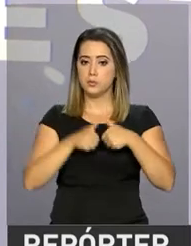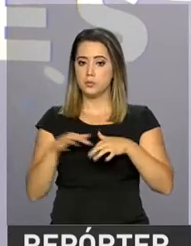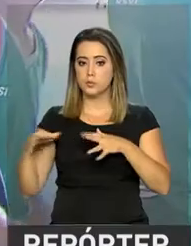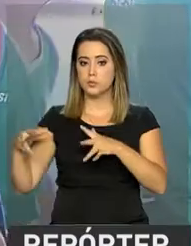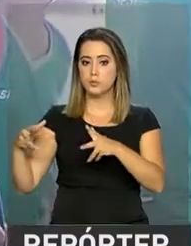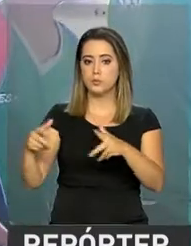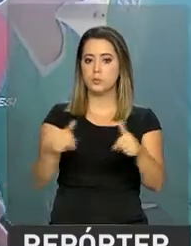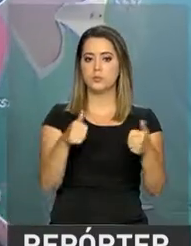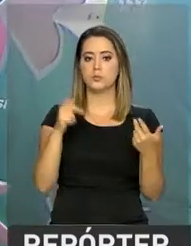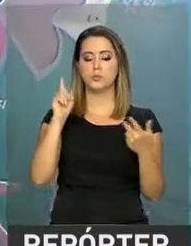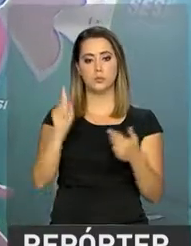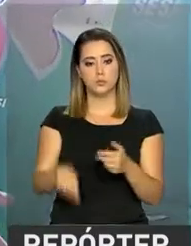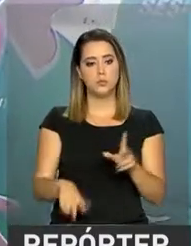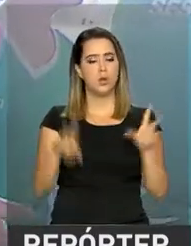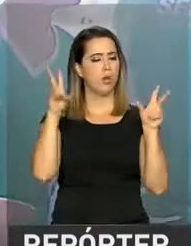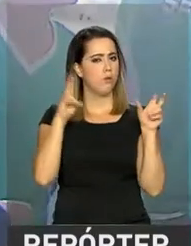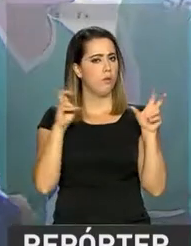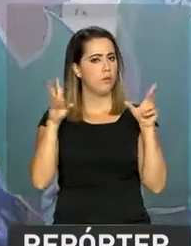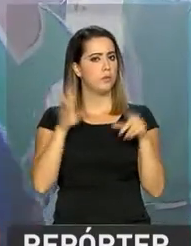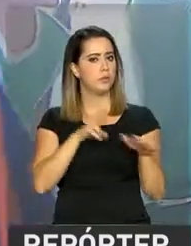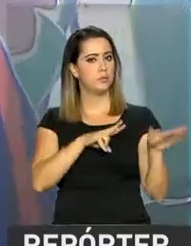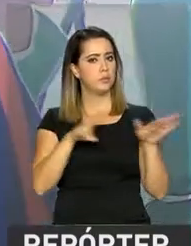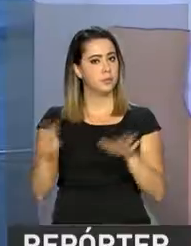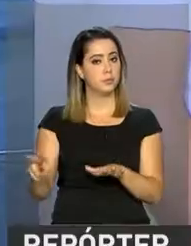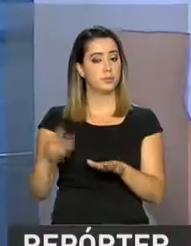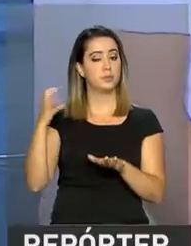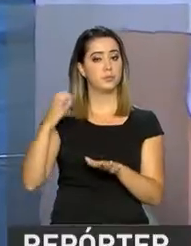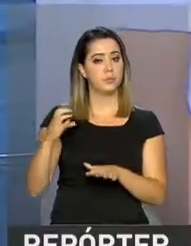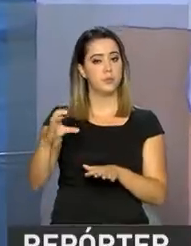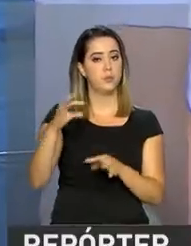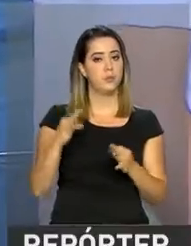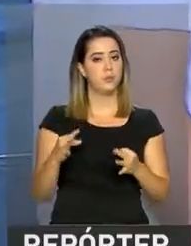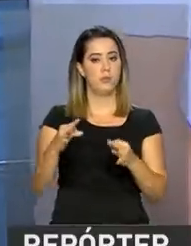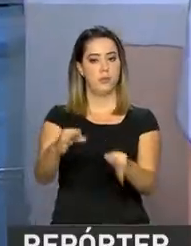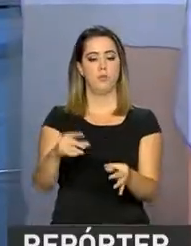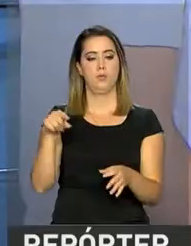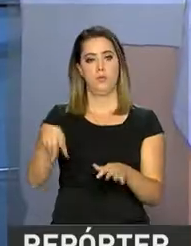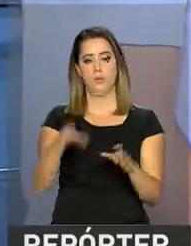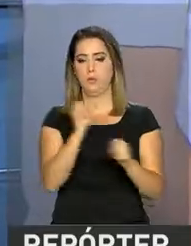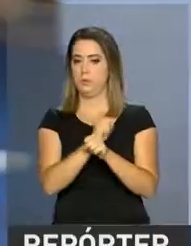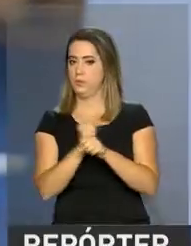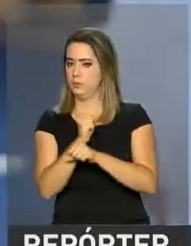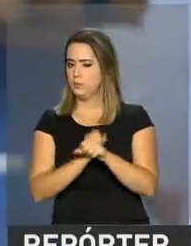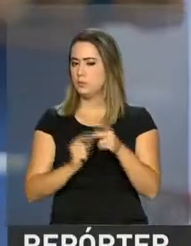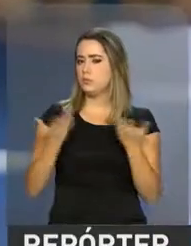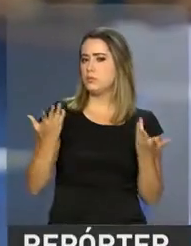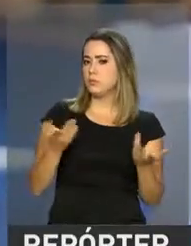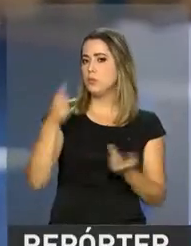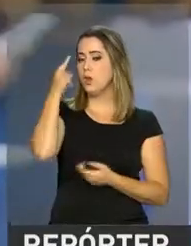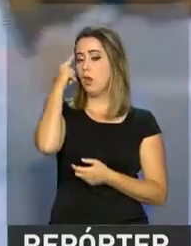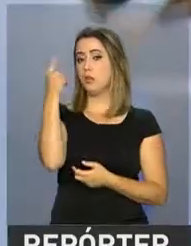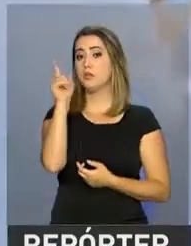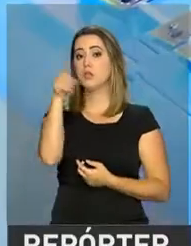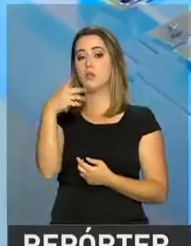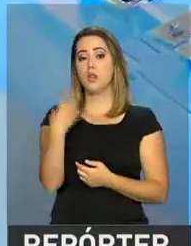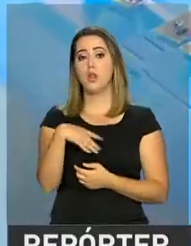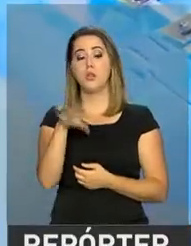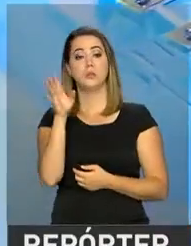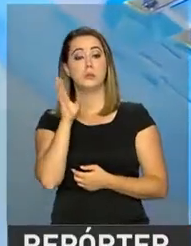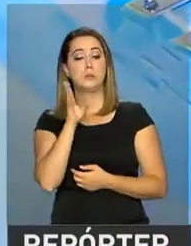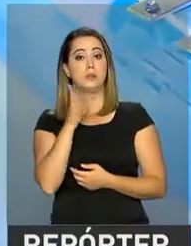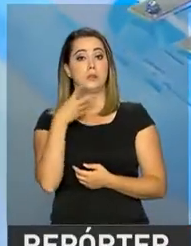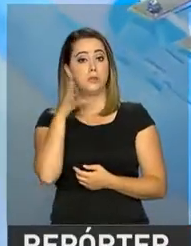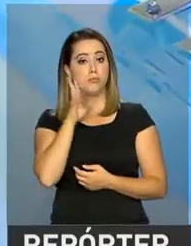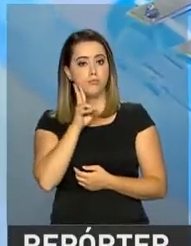tudo. E esse é o tema da Semana Nacional de Ciência e Tecnologia deste ano. A ideia é despertar a curiosidade do